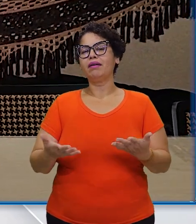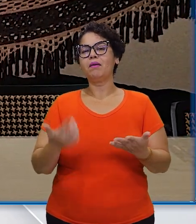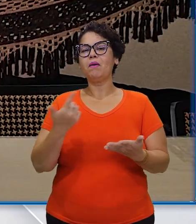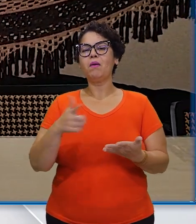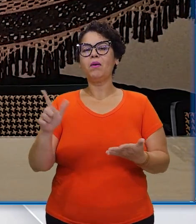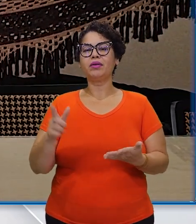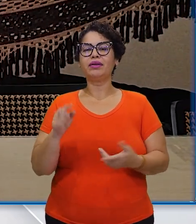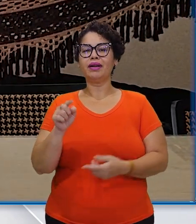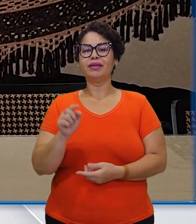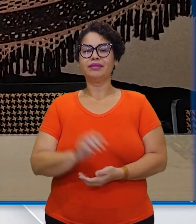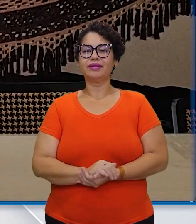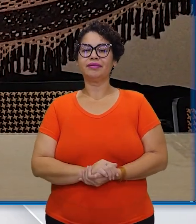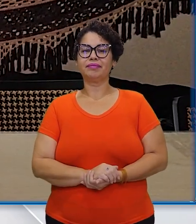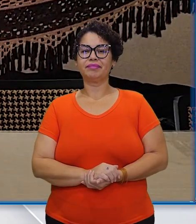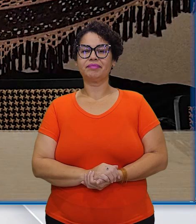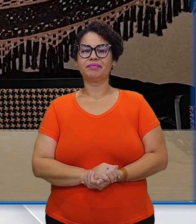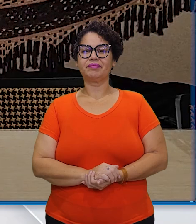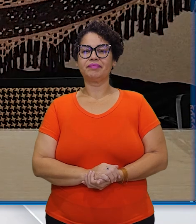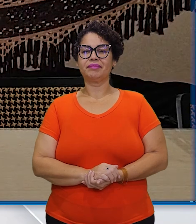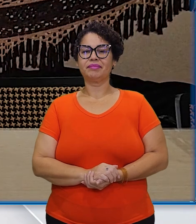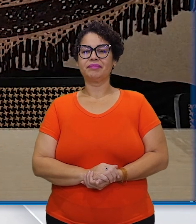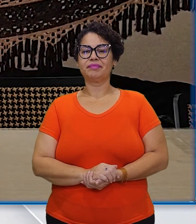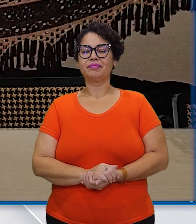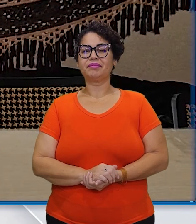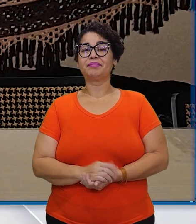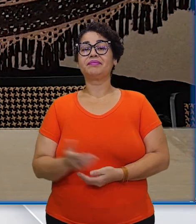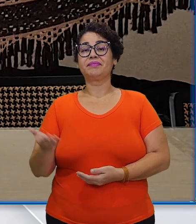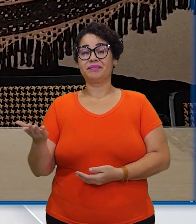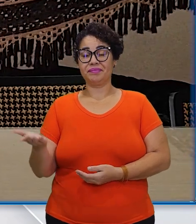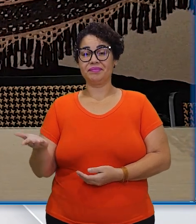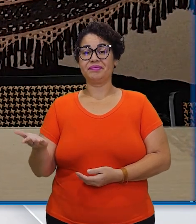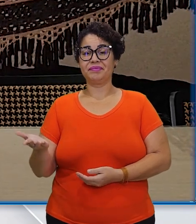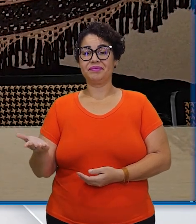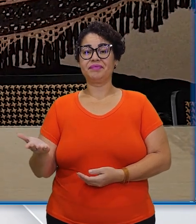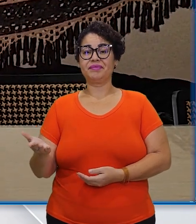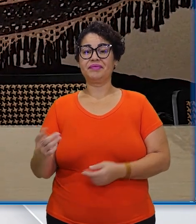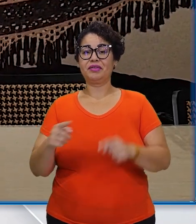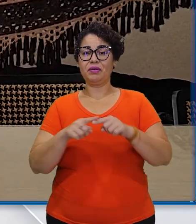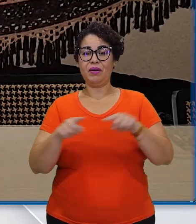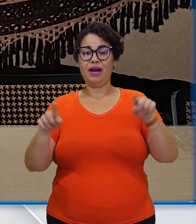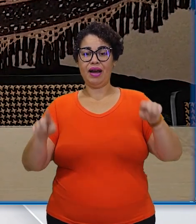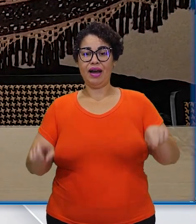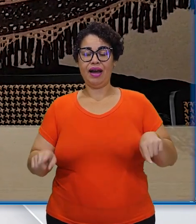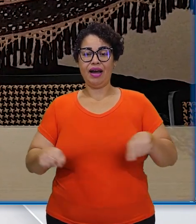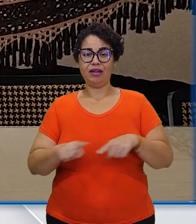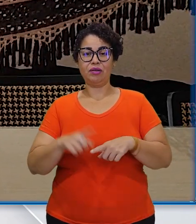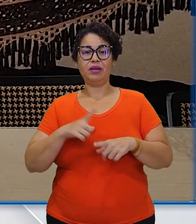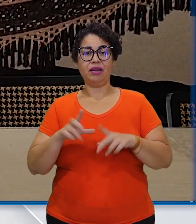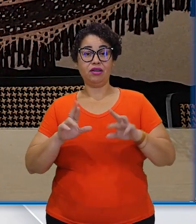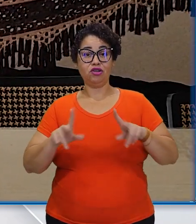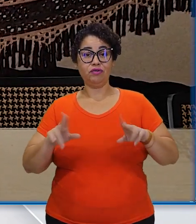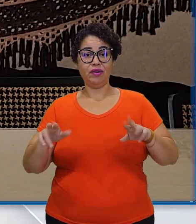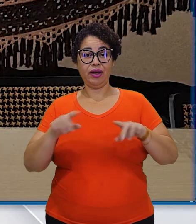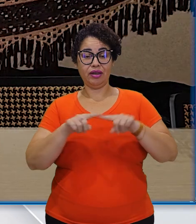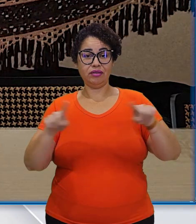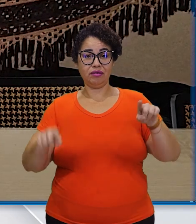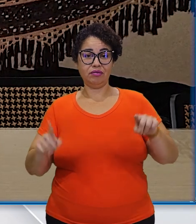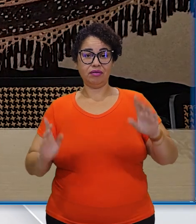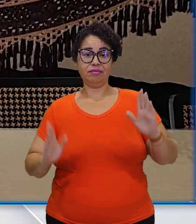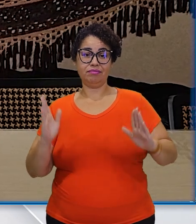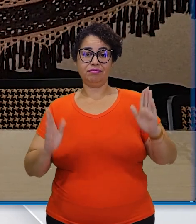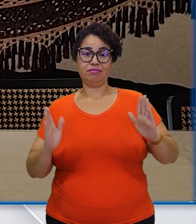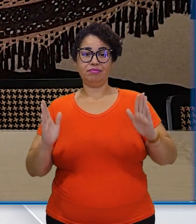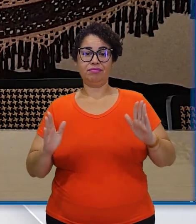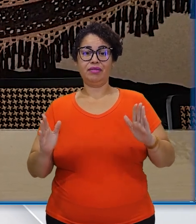Olha essa figura aqui, ó. Este é o paralelogramo. Ele é um quadrilátero que tem lados opostos paralelos.